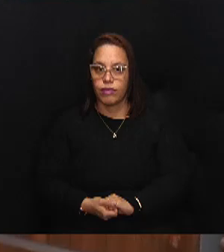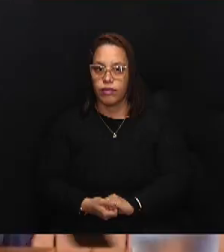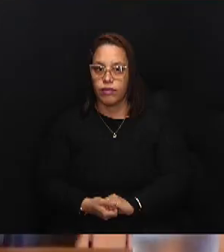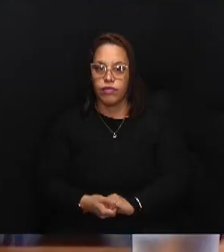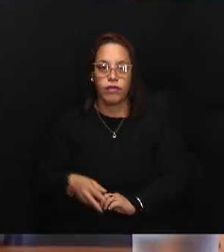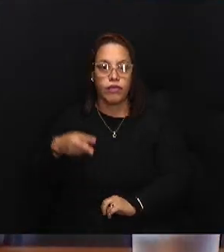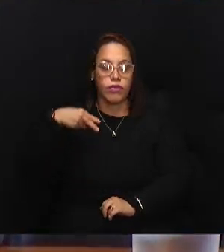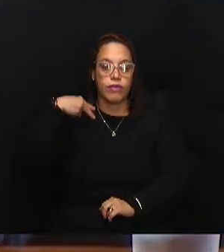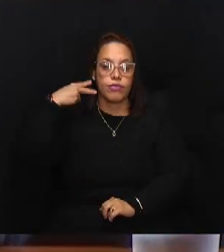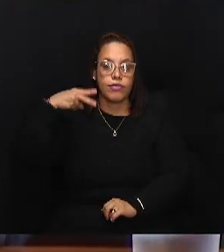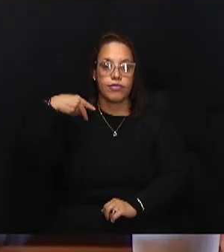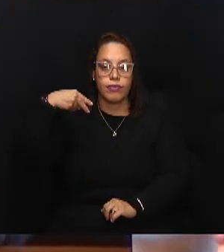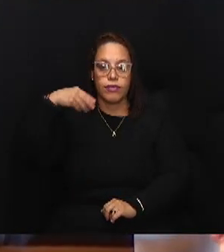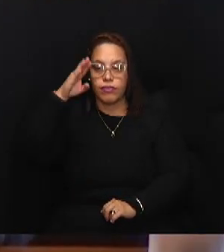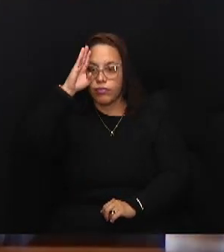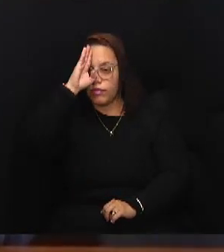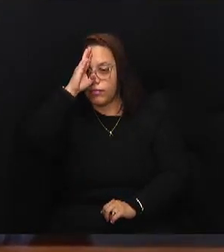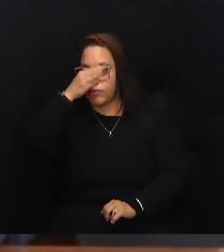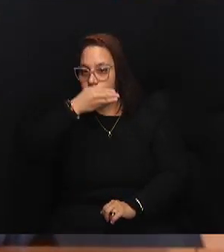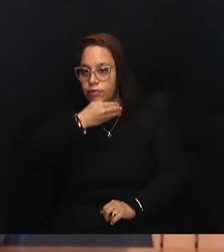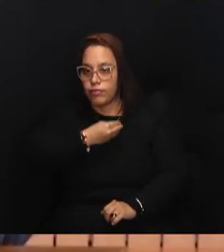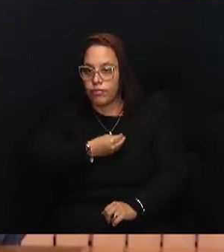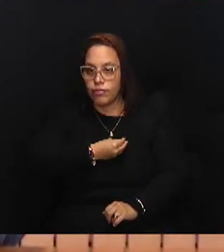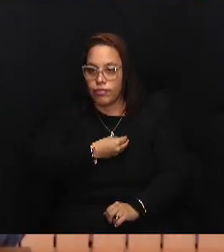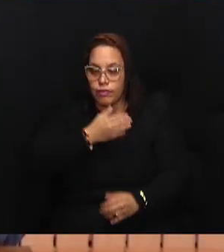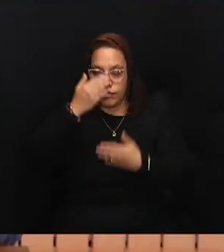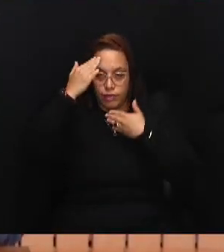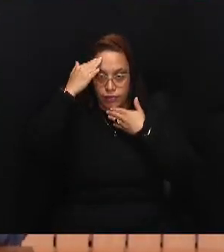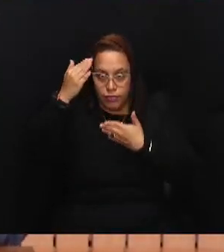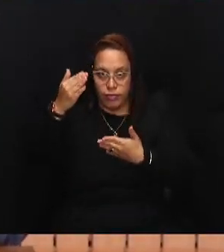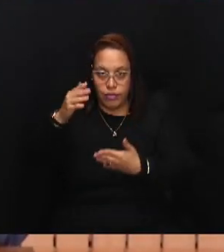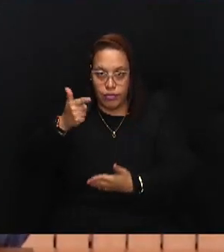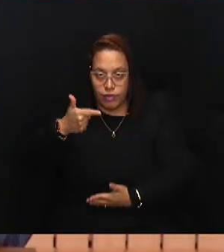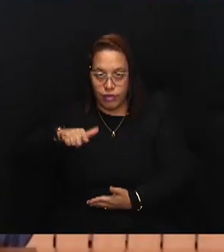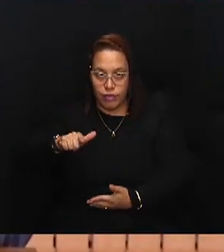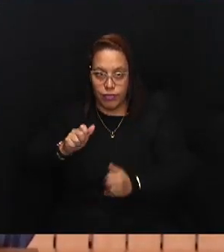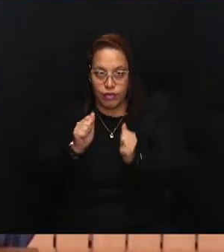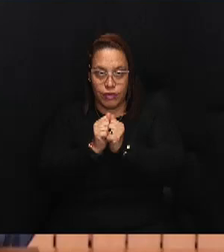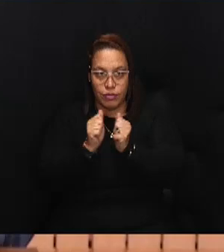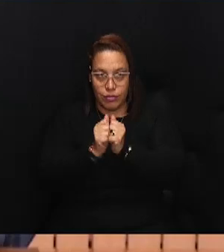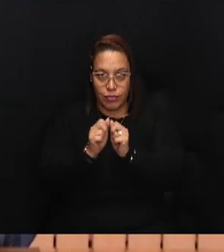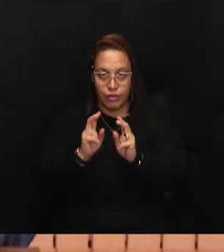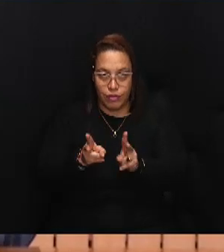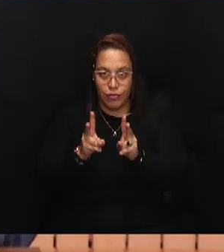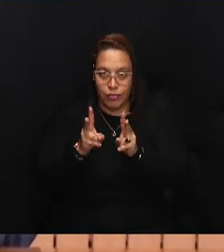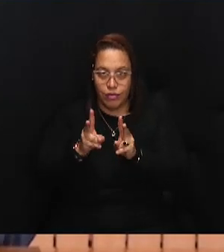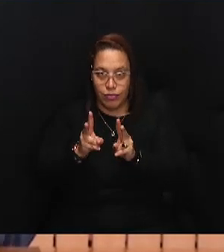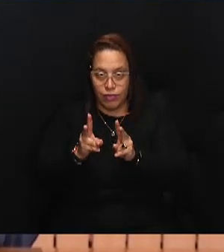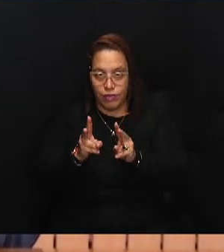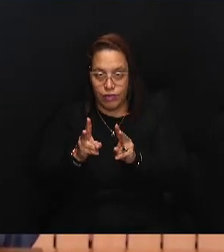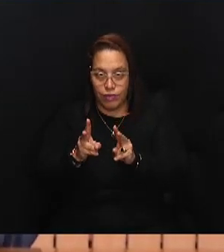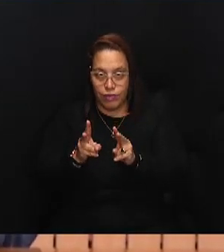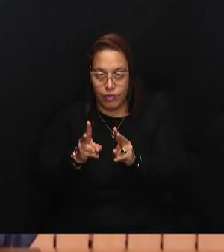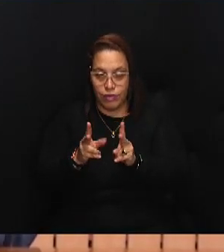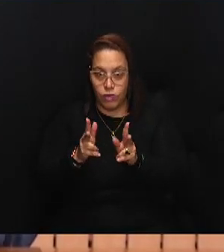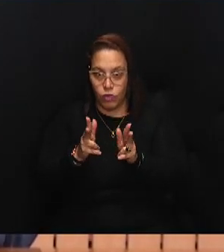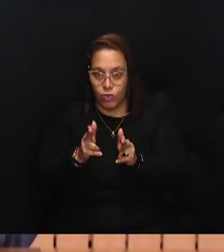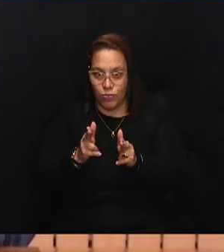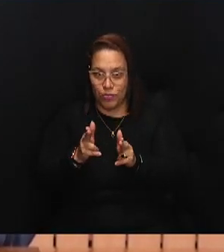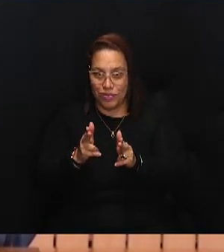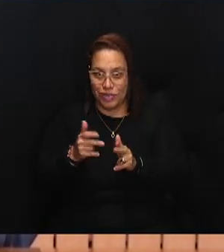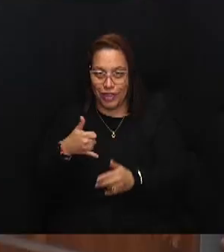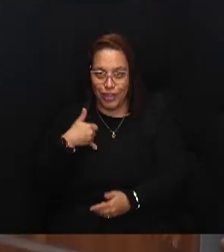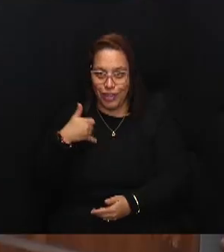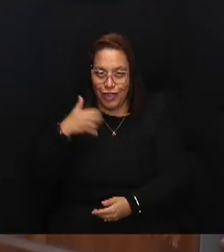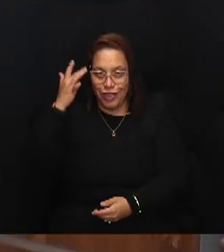Vereador Iabico, obrigado pela presença aí mais uma vez, né? Juntos, né? Novamente aí. Juntos sempre, Marrom. Eu acho que o senhor tem quase a mesma idade, né?